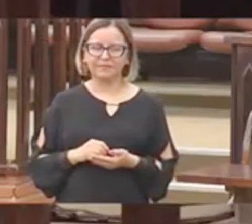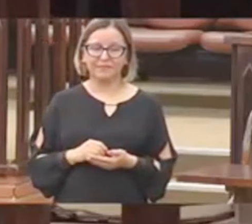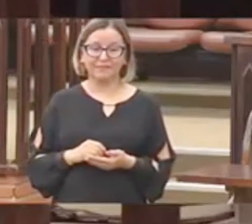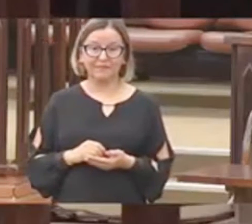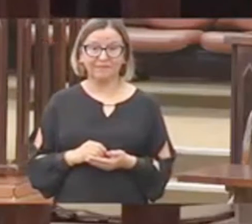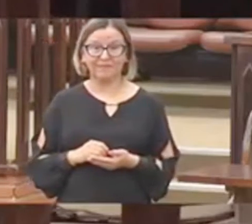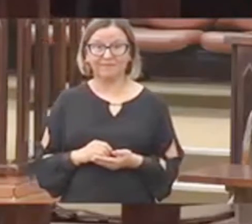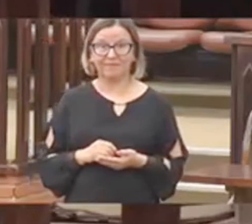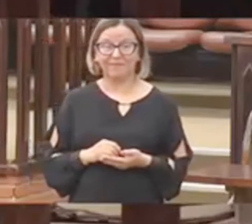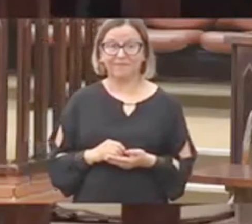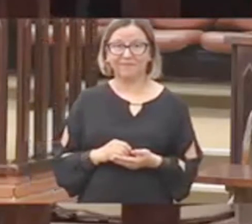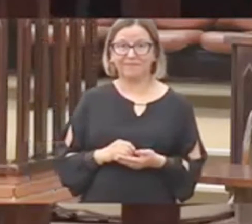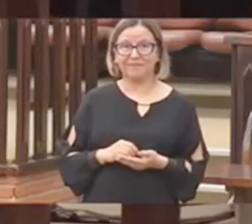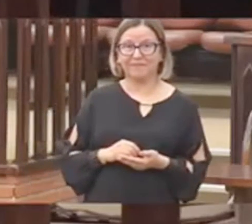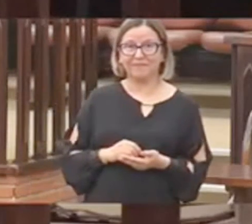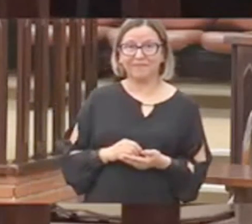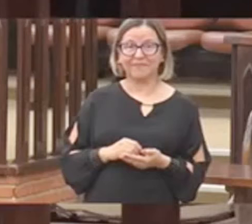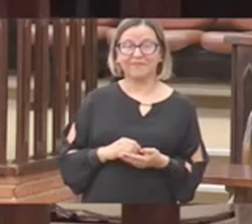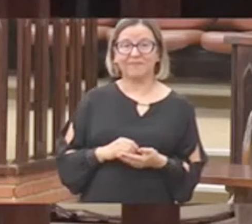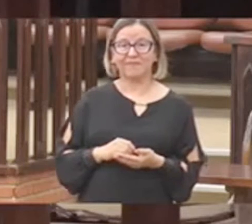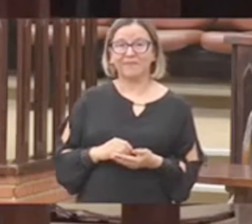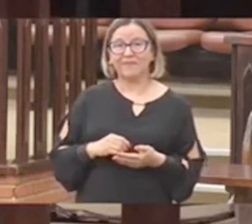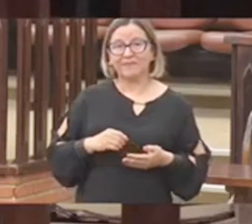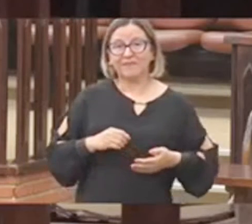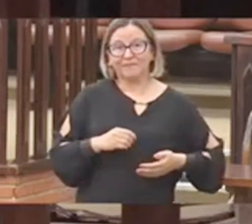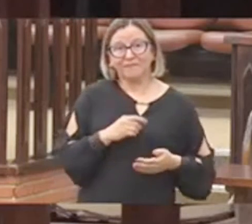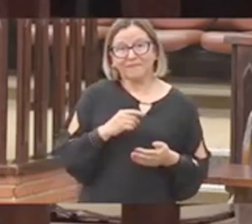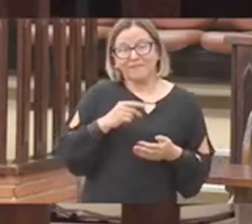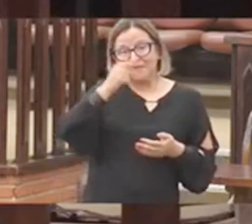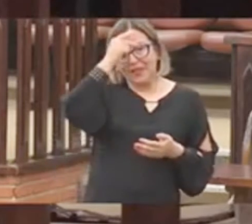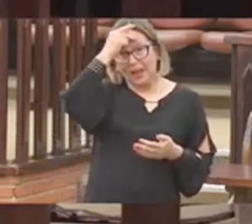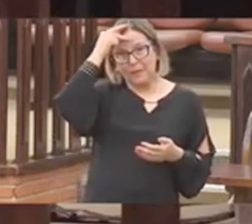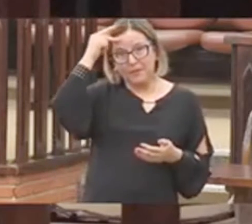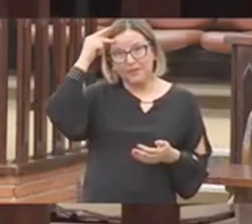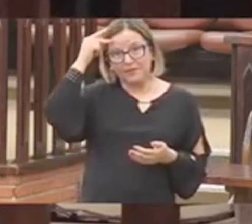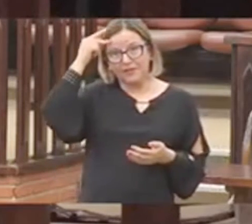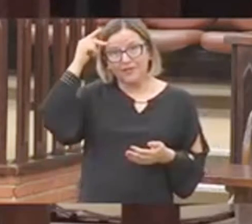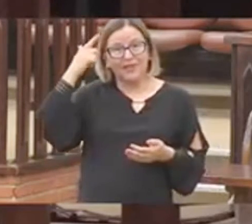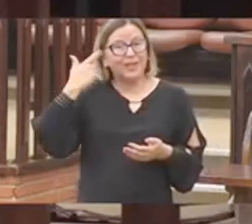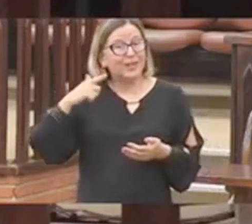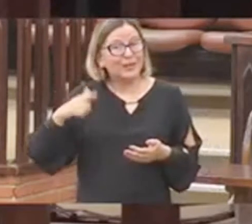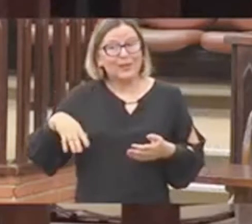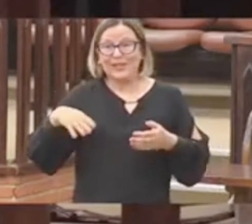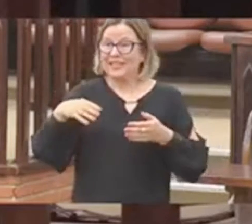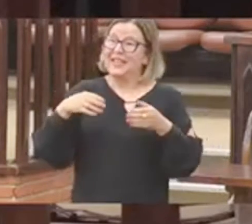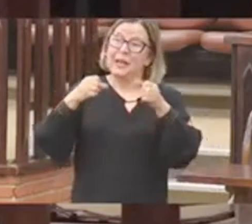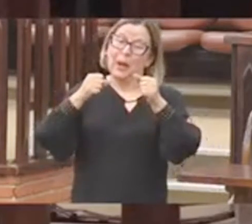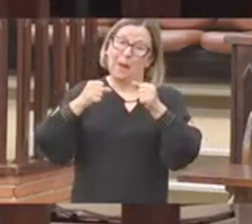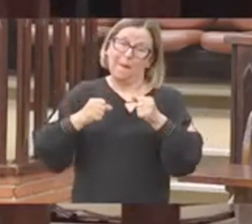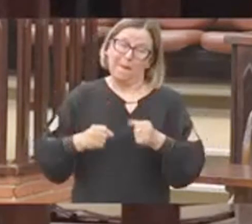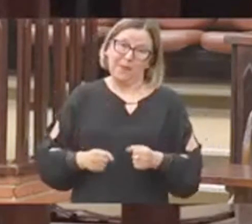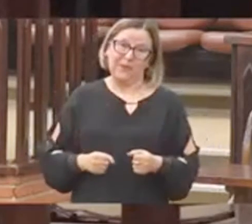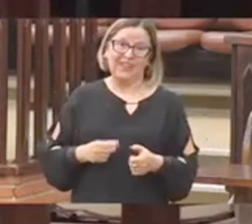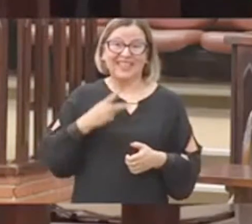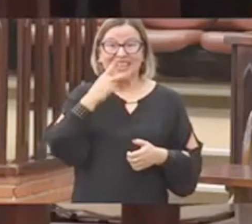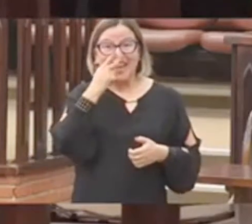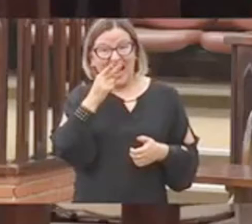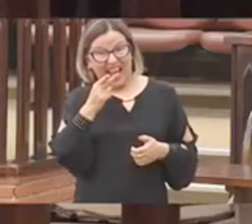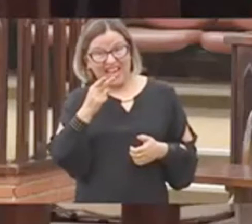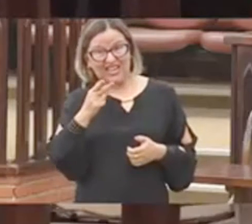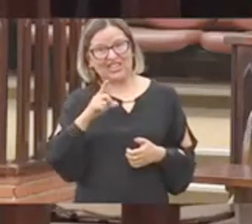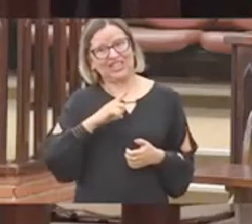É que o homem não tem esse poder que ele entende que tem. Eu queria ler com